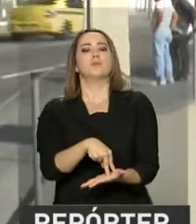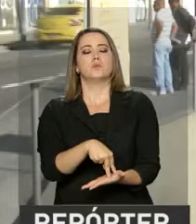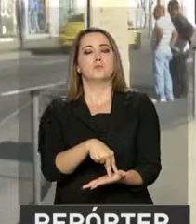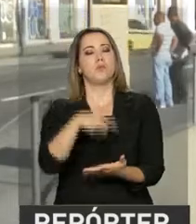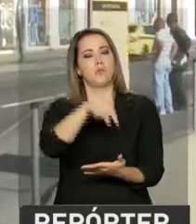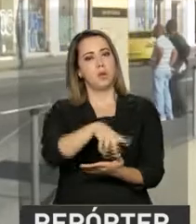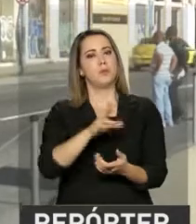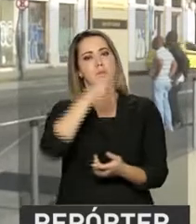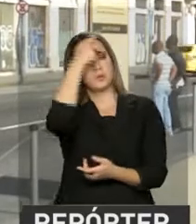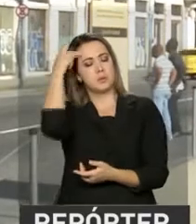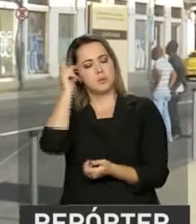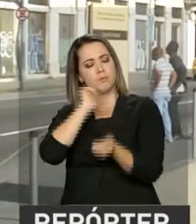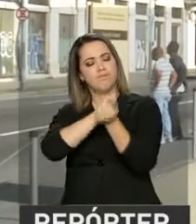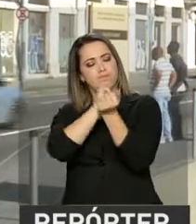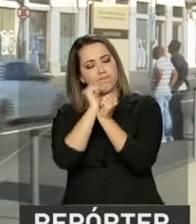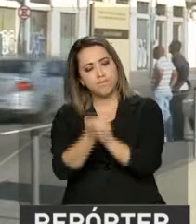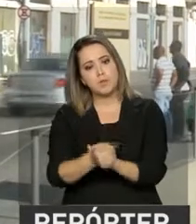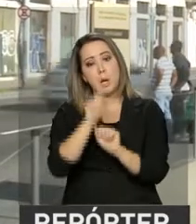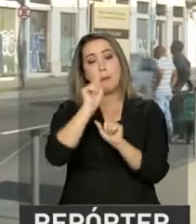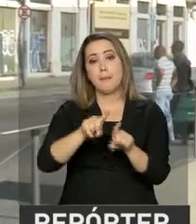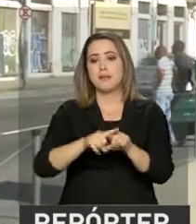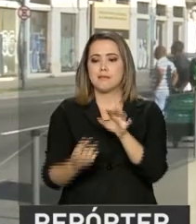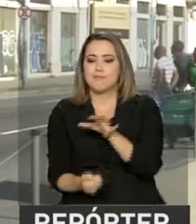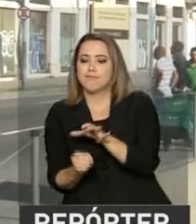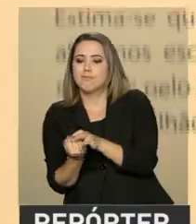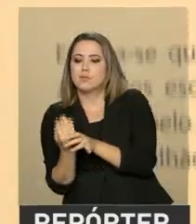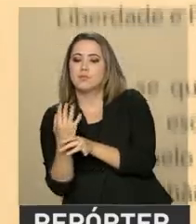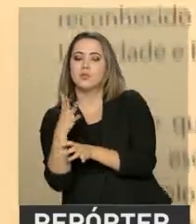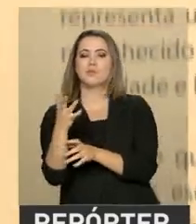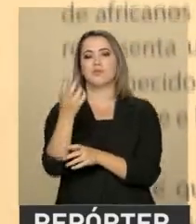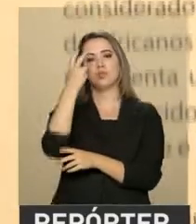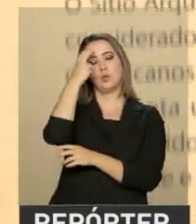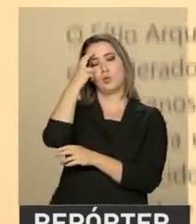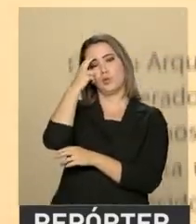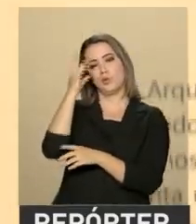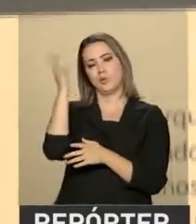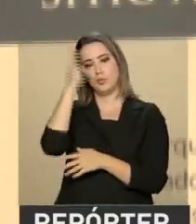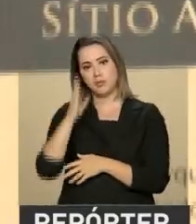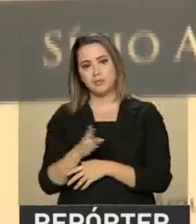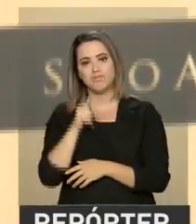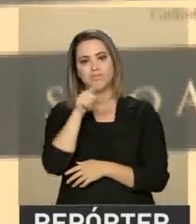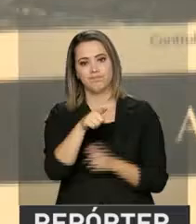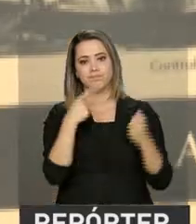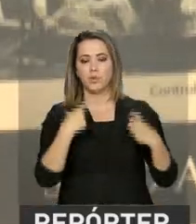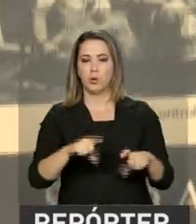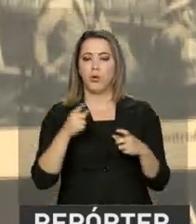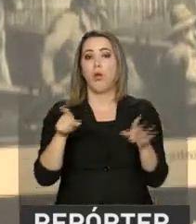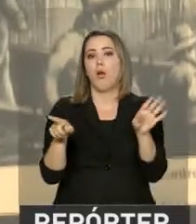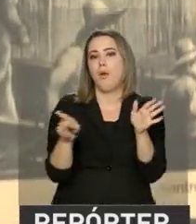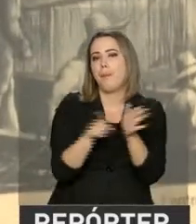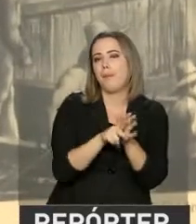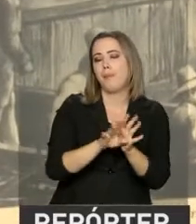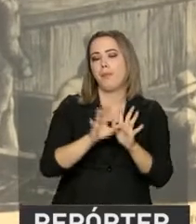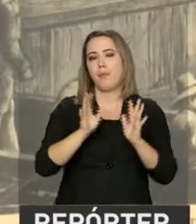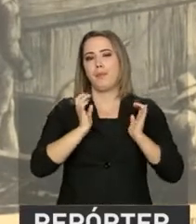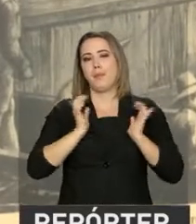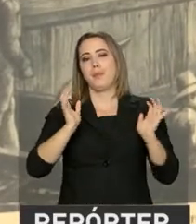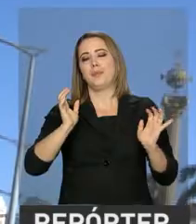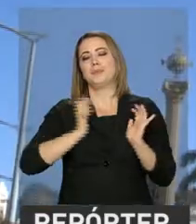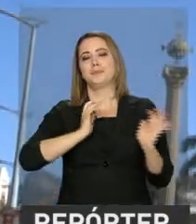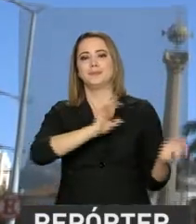grandes movimentos que ajudaram a formar a cultura brasileira o cais do valongo é agora património mundial da